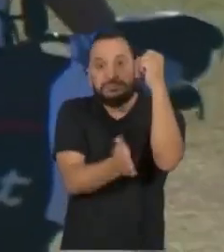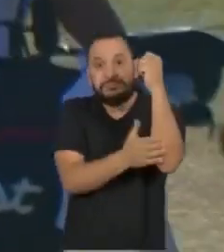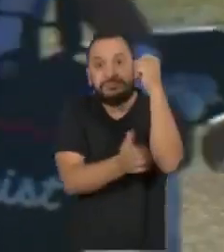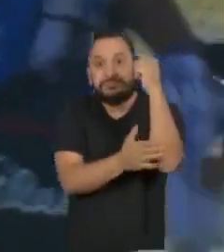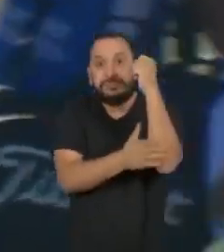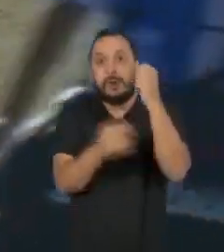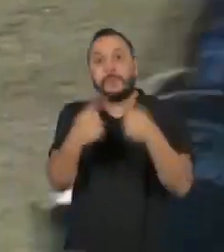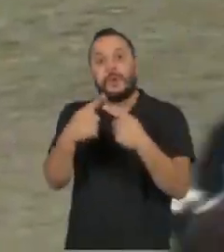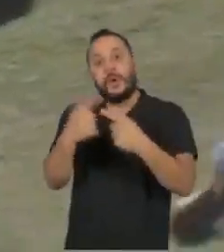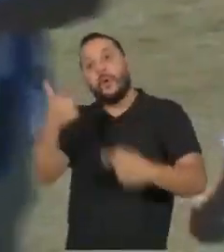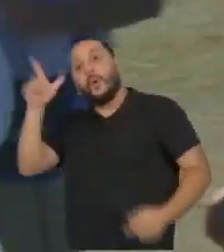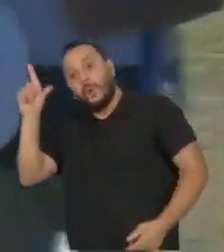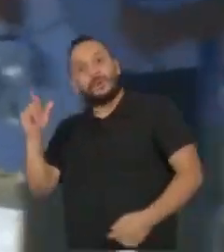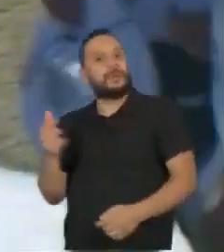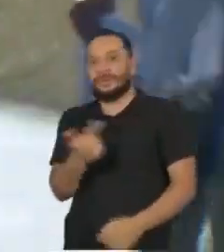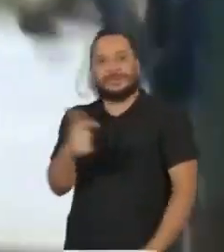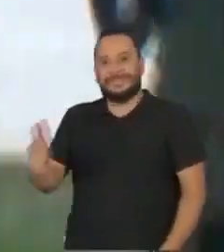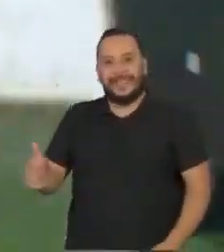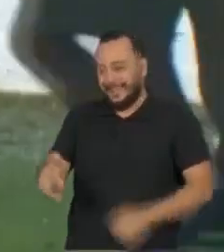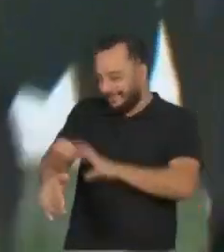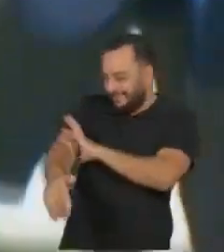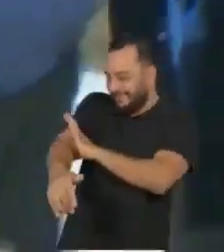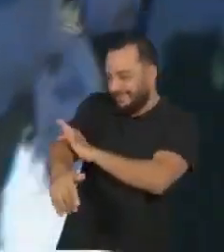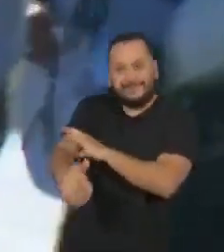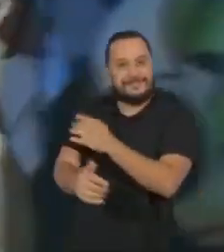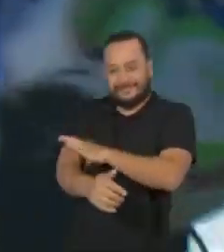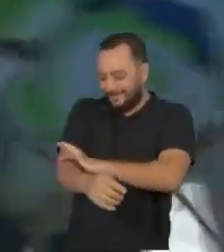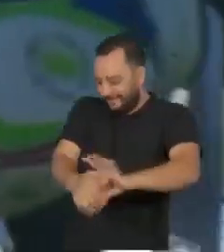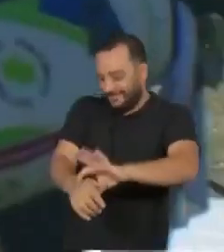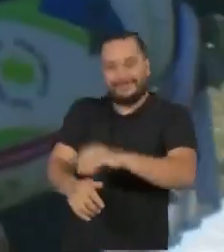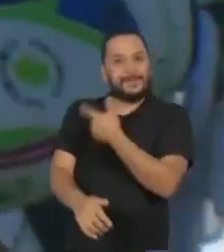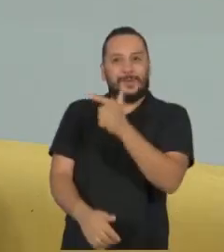nasceu sem a parte inferior do braço direito.